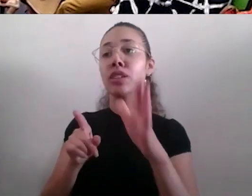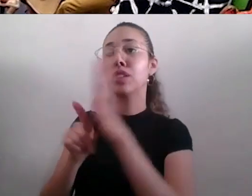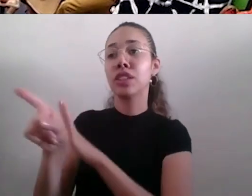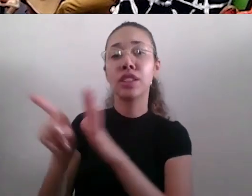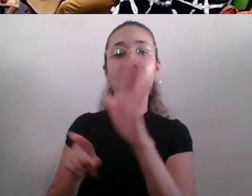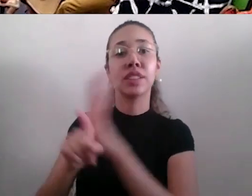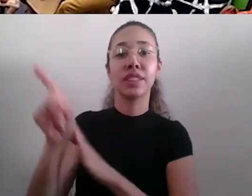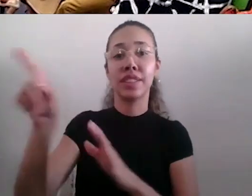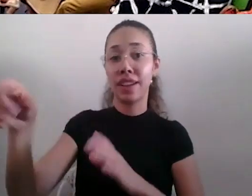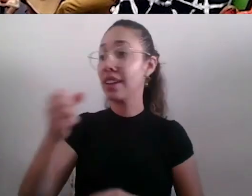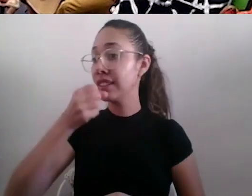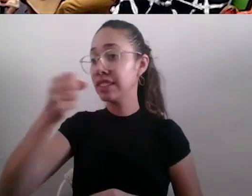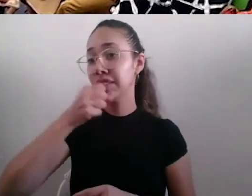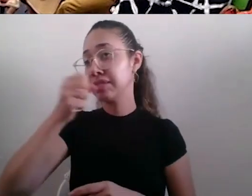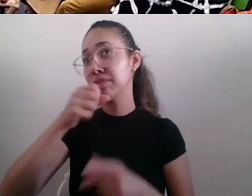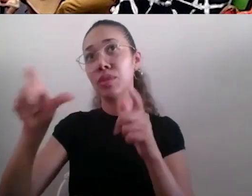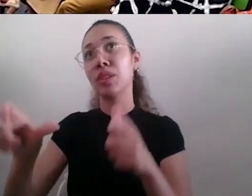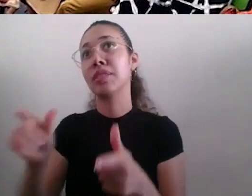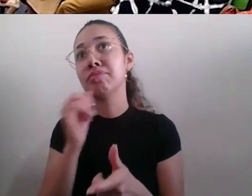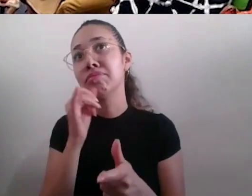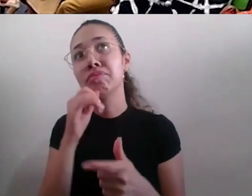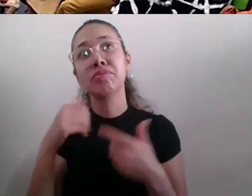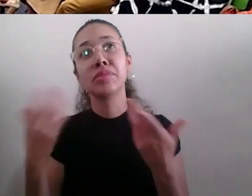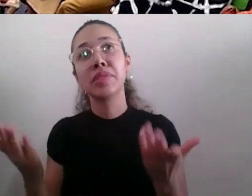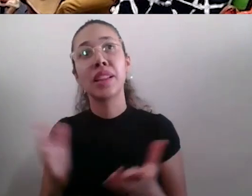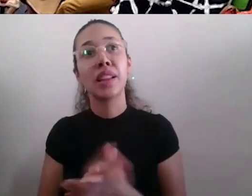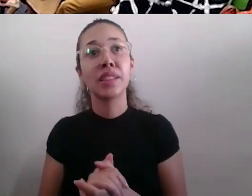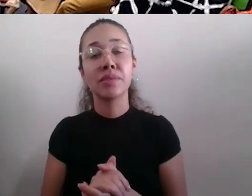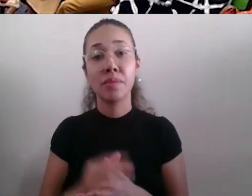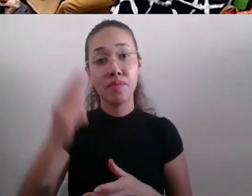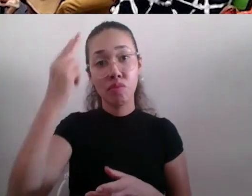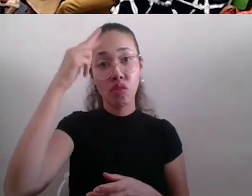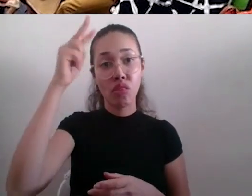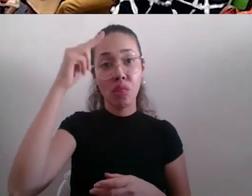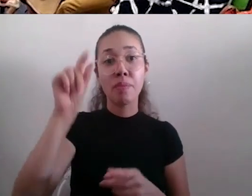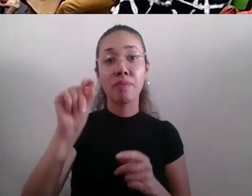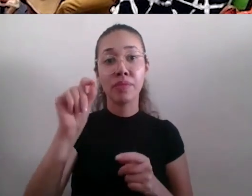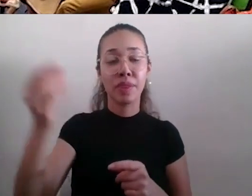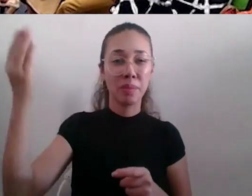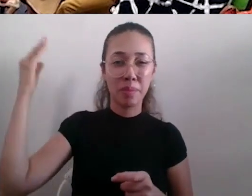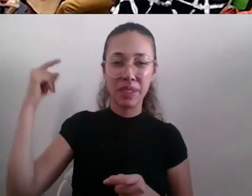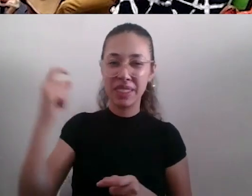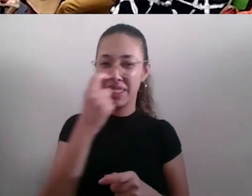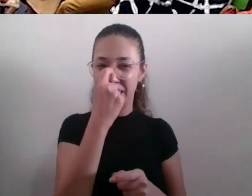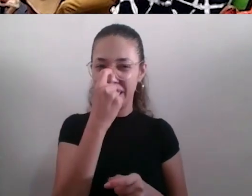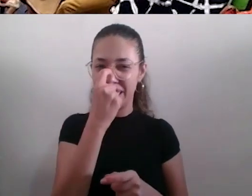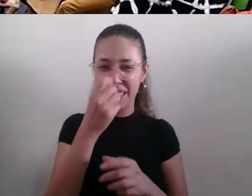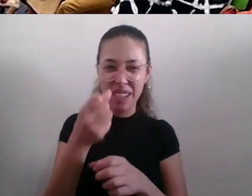lugar. Sei lá, teve uma história das bruxas da Inquisição, agora há pouco tempo,